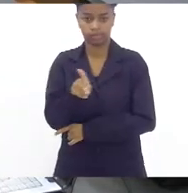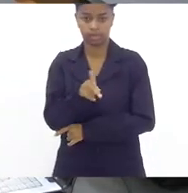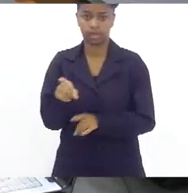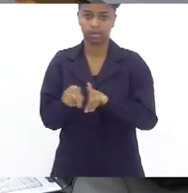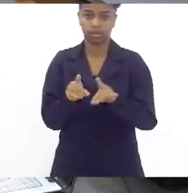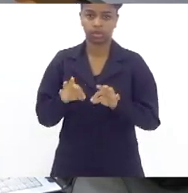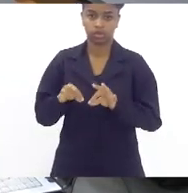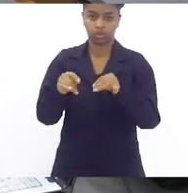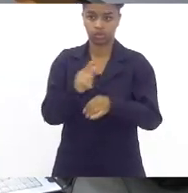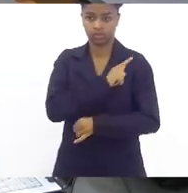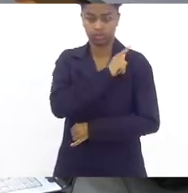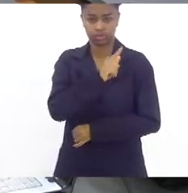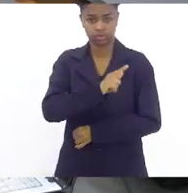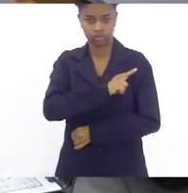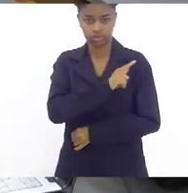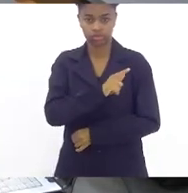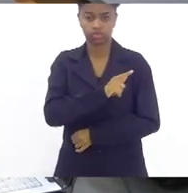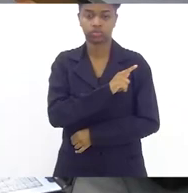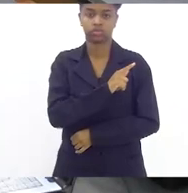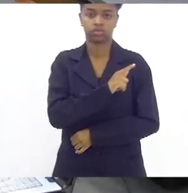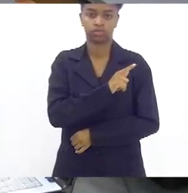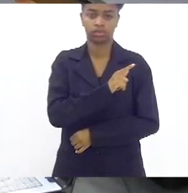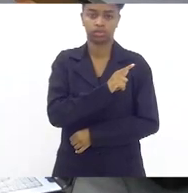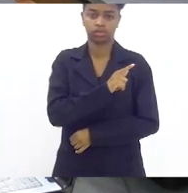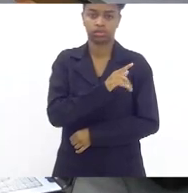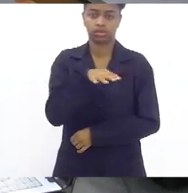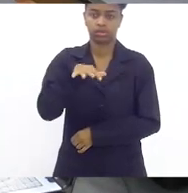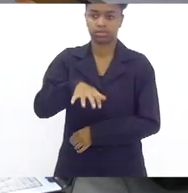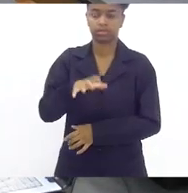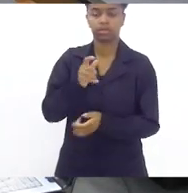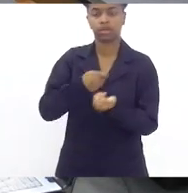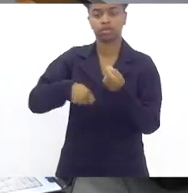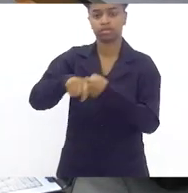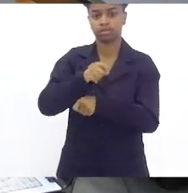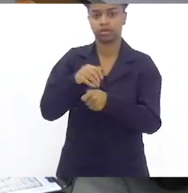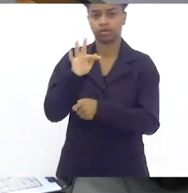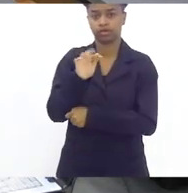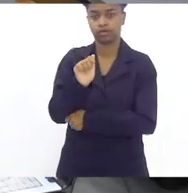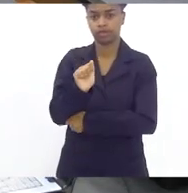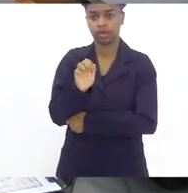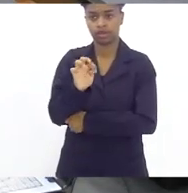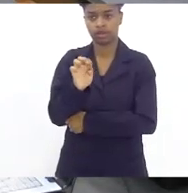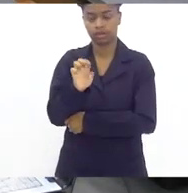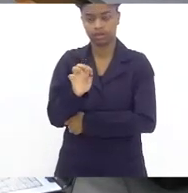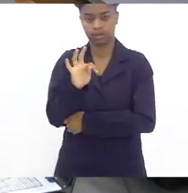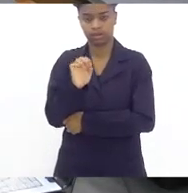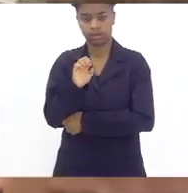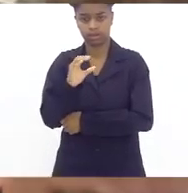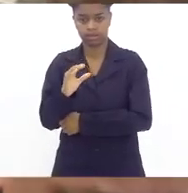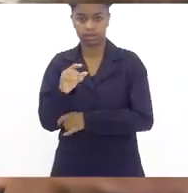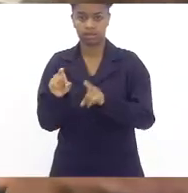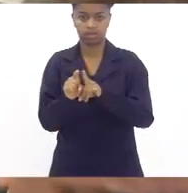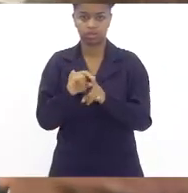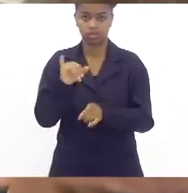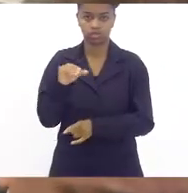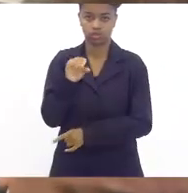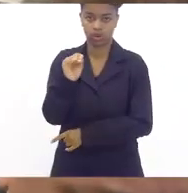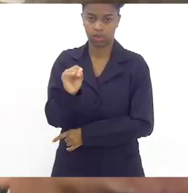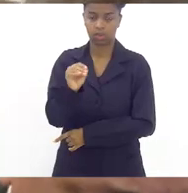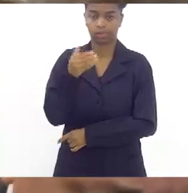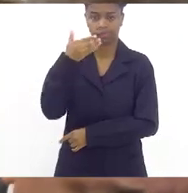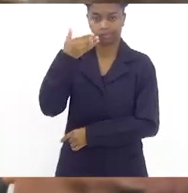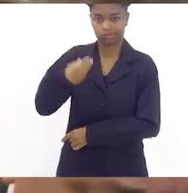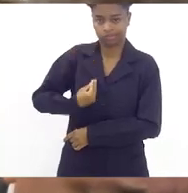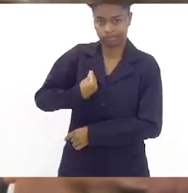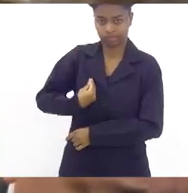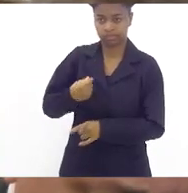os gestores dos quadros da administração da Fatec destaca no meu diretor aqui o João Wellington presente né é